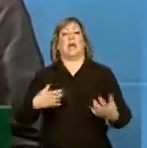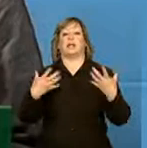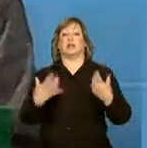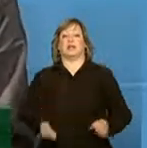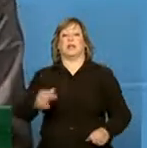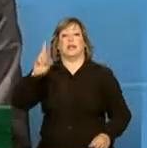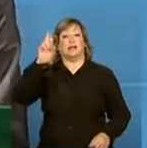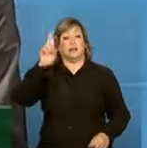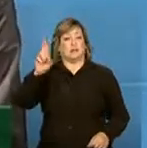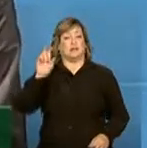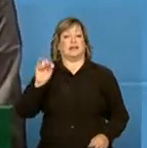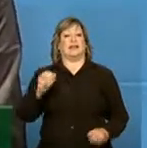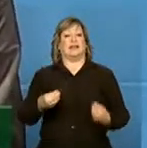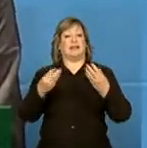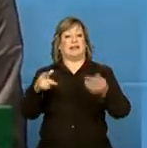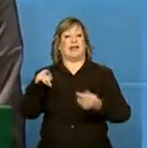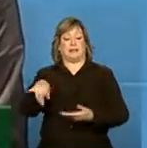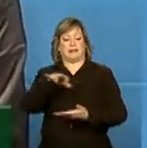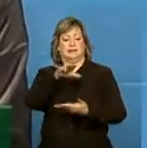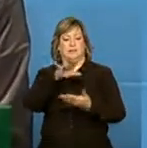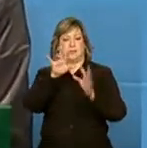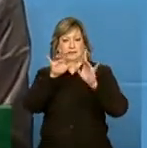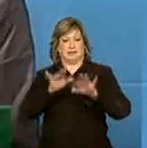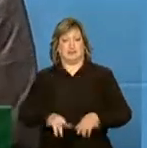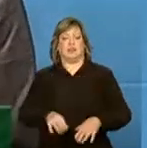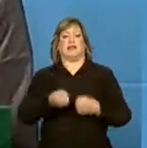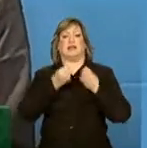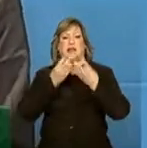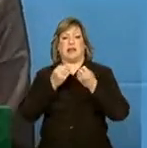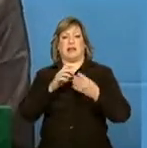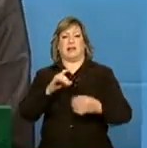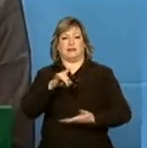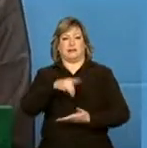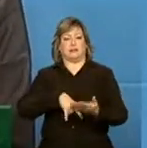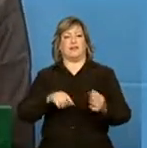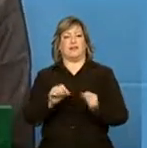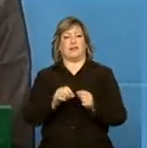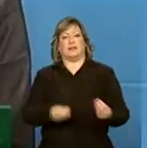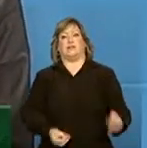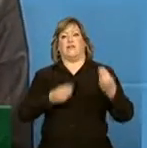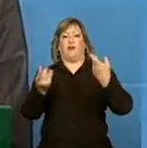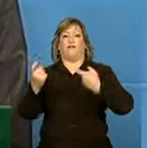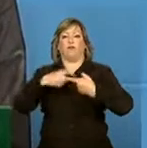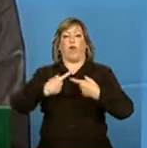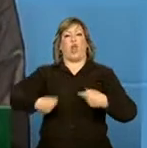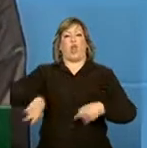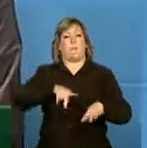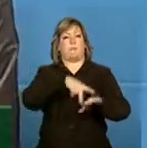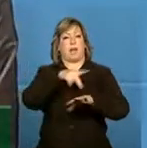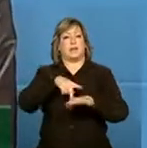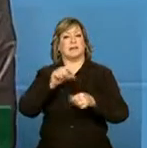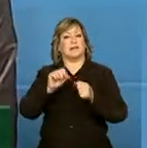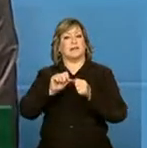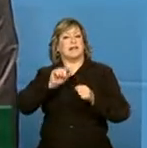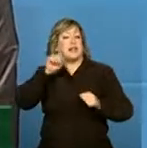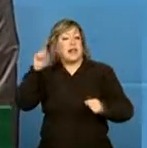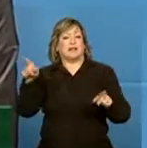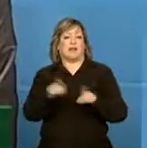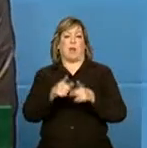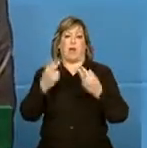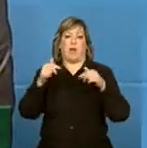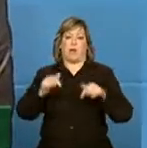responsabilidade e levar essa declaração de volta a nossos países, a nossas organizações e fazer tudo o que for possível para que isso